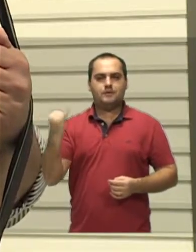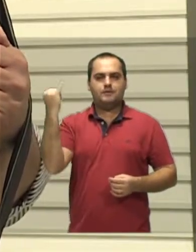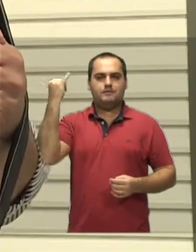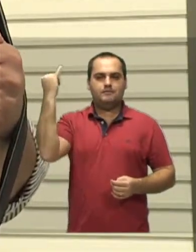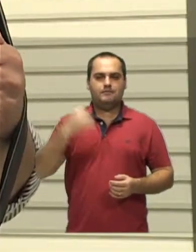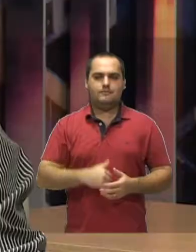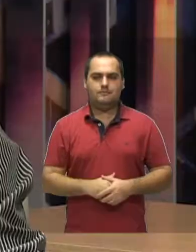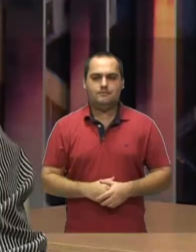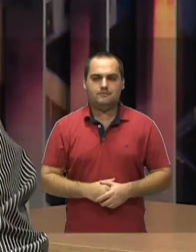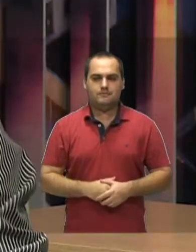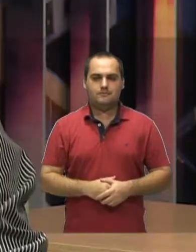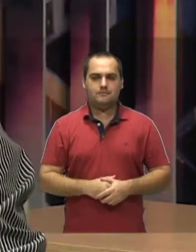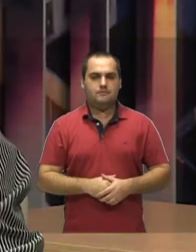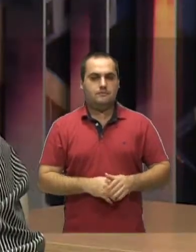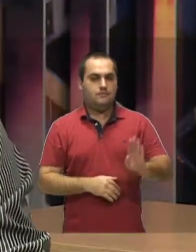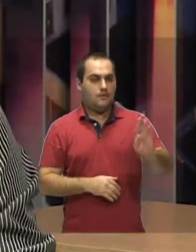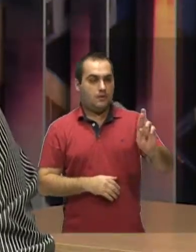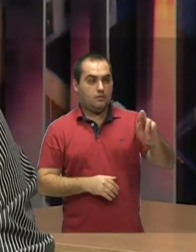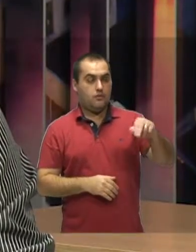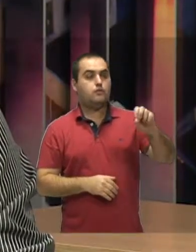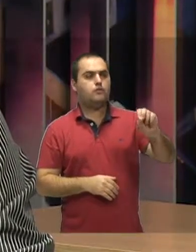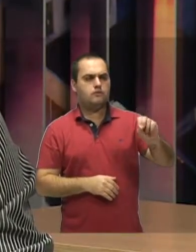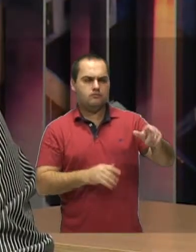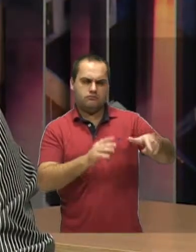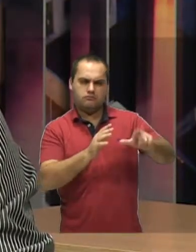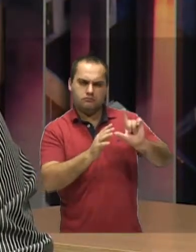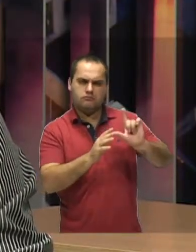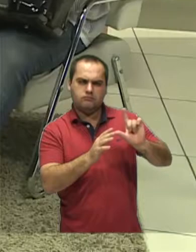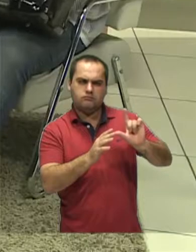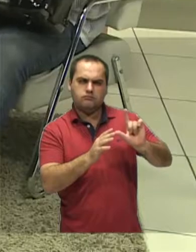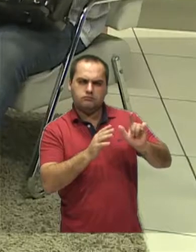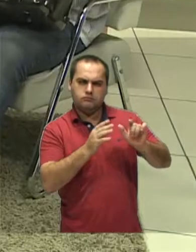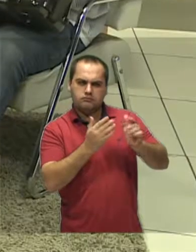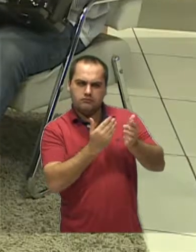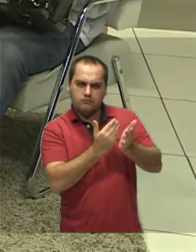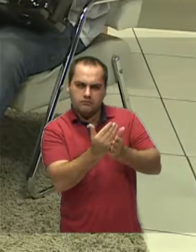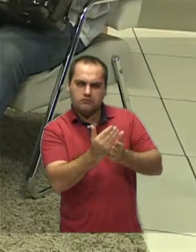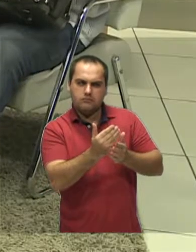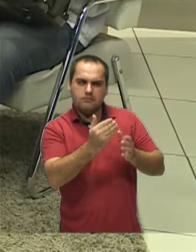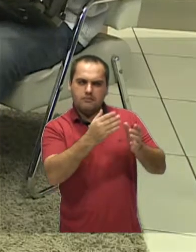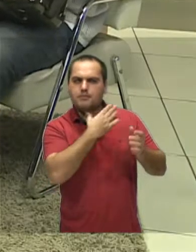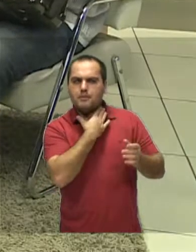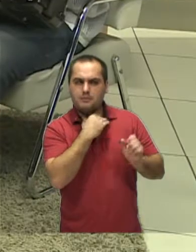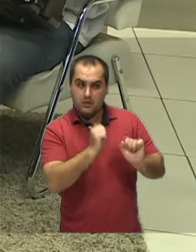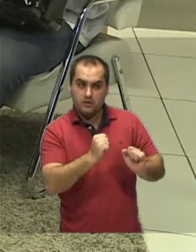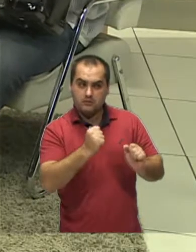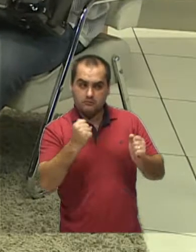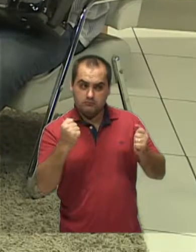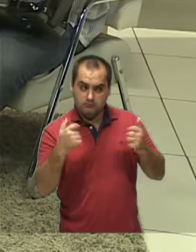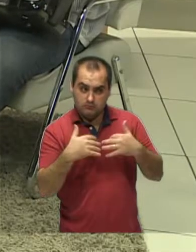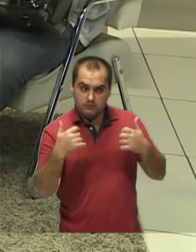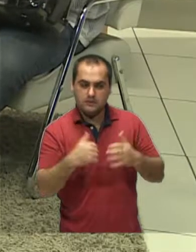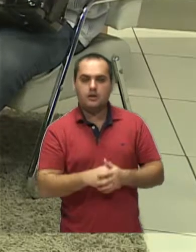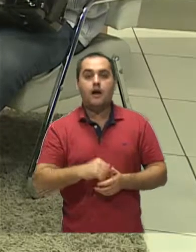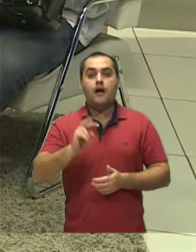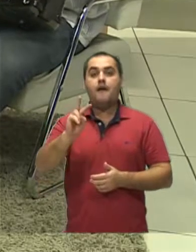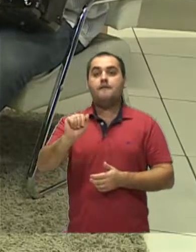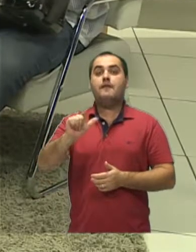Bruno, antes da gente continuar aqui o bate-papo, executa mais uma para nós. Tá, ok. Vamos tocar a valsa ligeira,